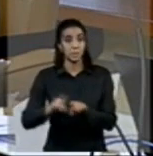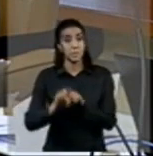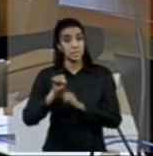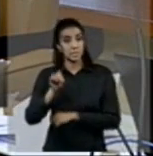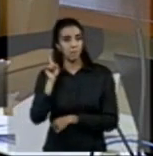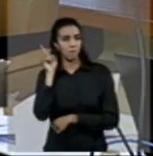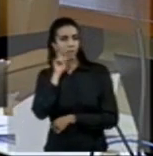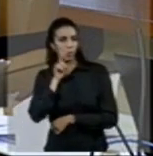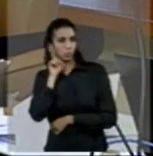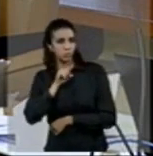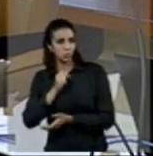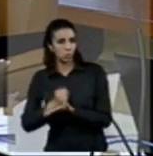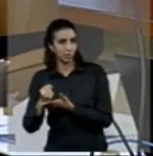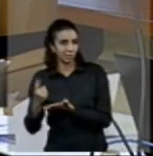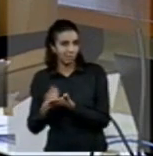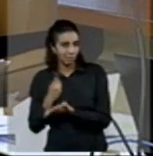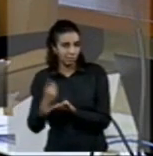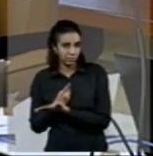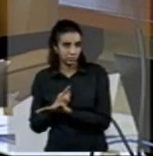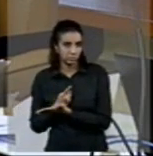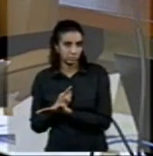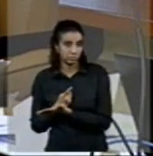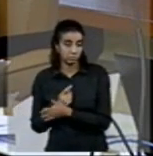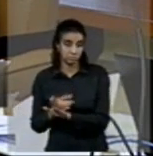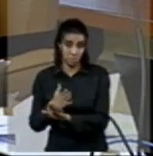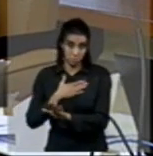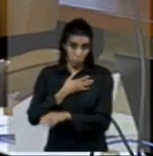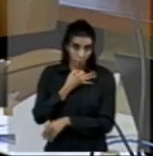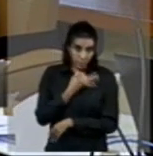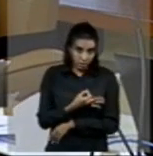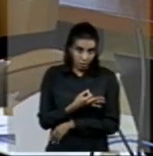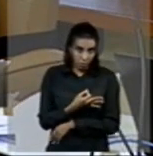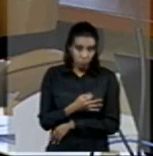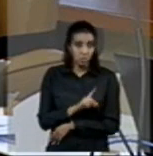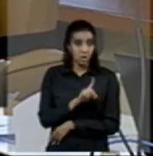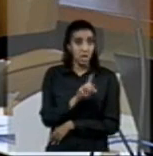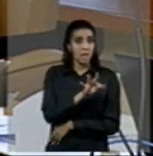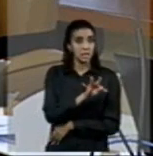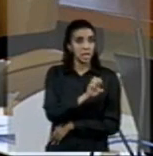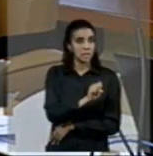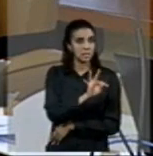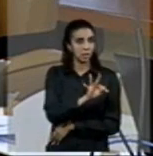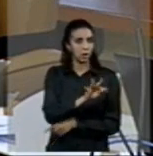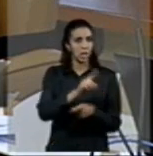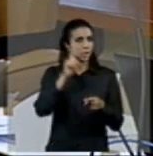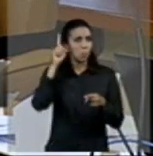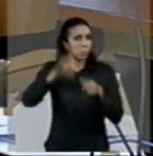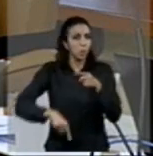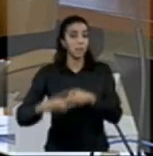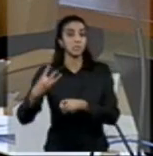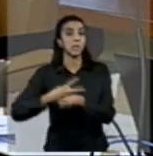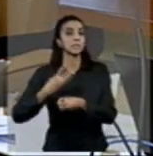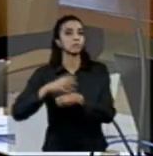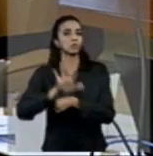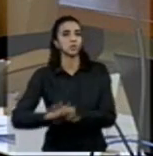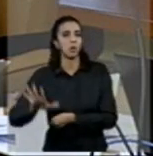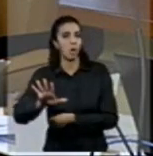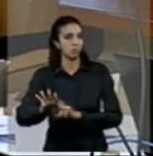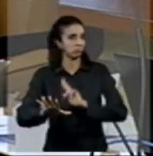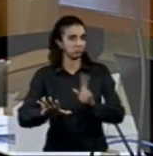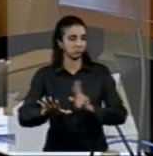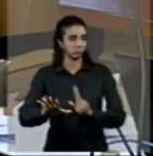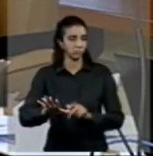à contratação, não está, em meu modo de ver, a Justiça Trabalhista a vedar a terceirização no sentido